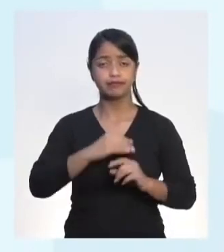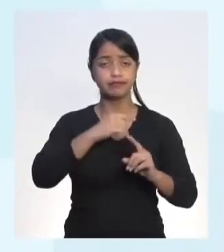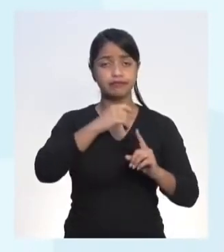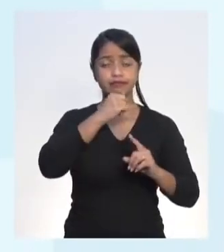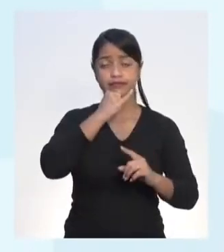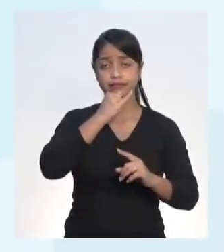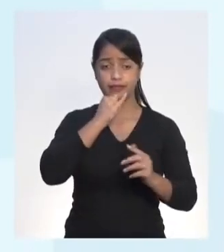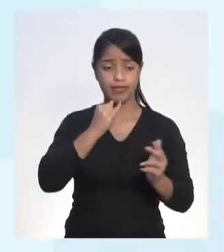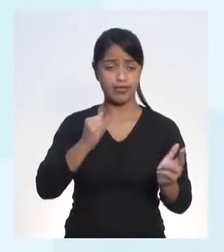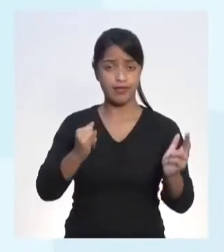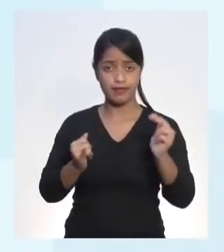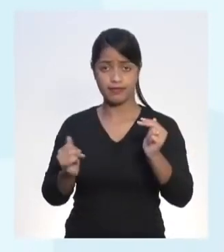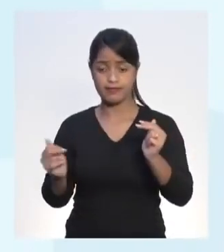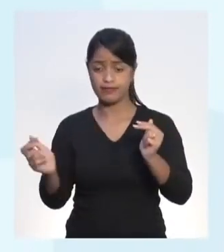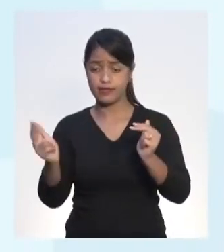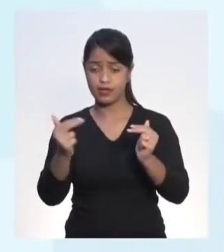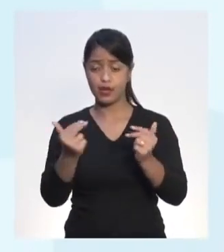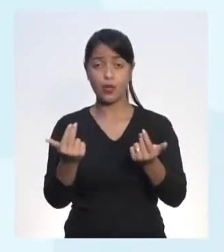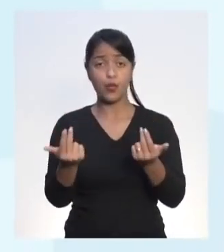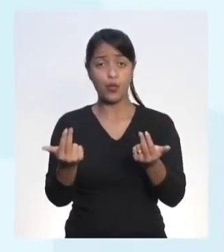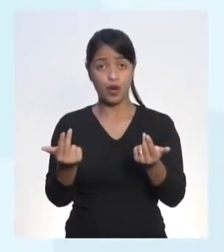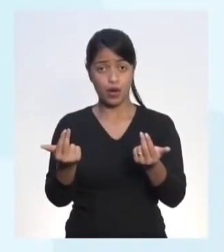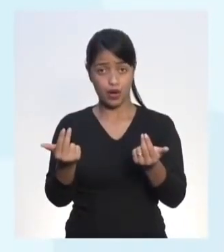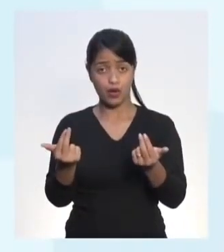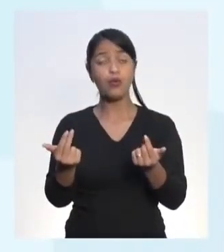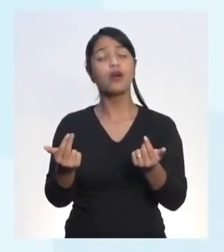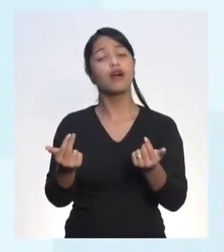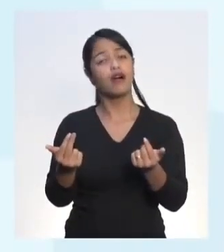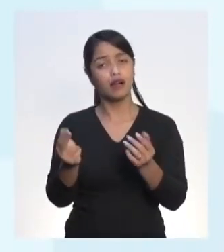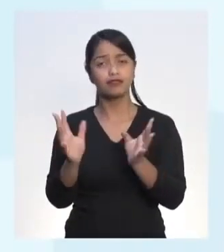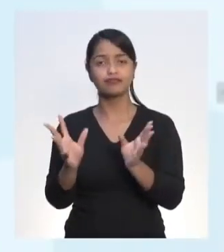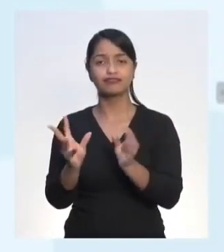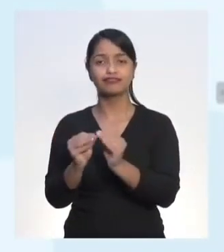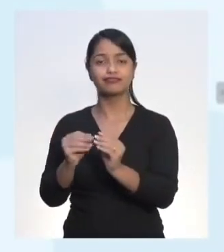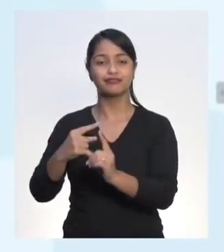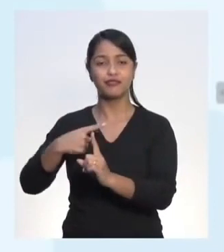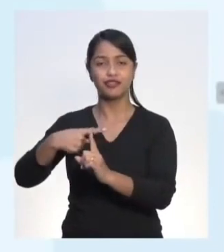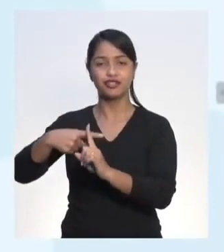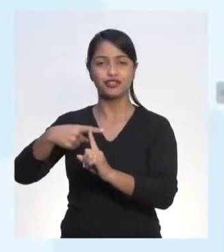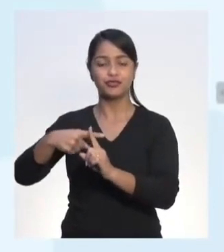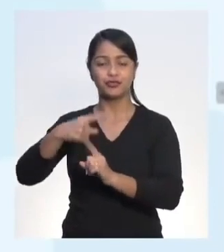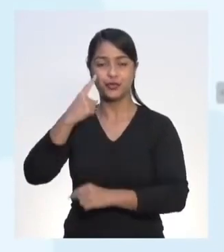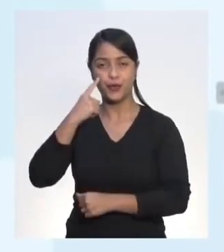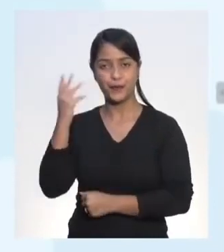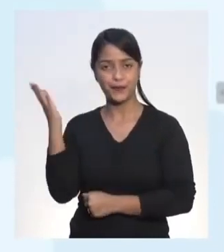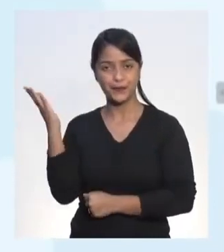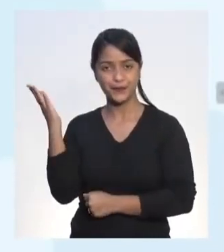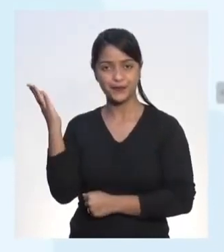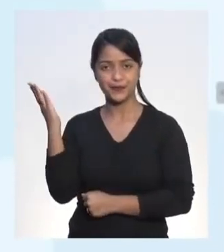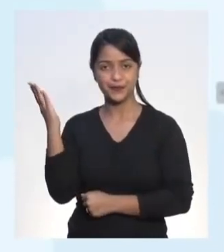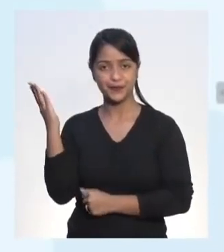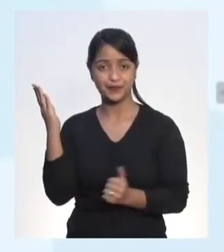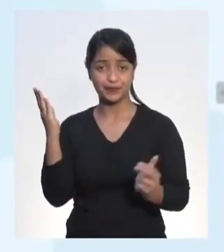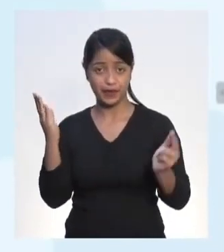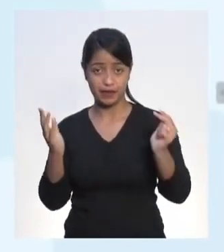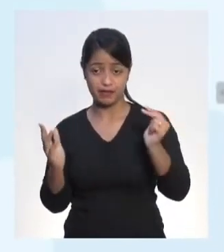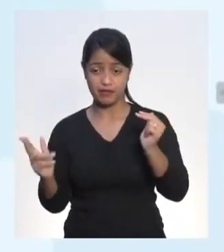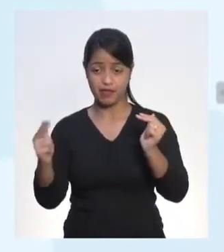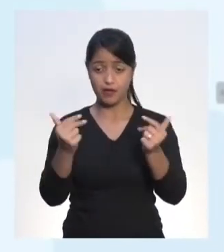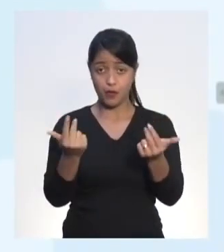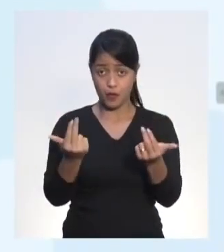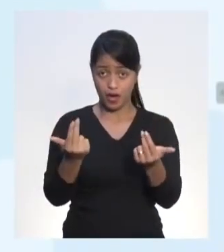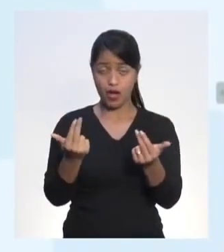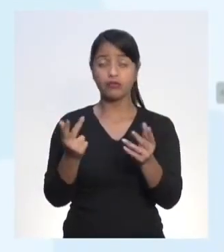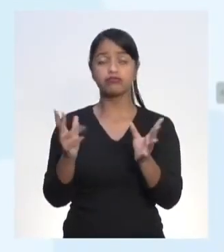iguais, ó, é positivo, Osmar. Sim. Sinais iguais é positivo. Sinais